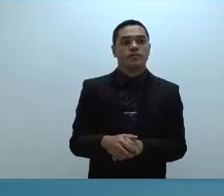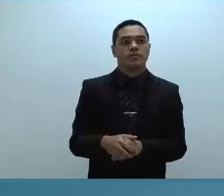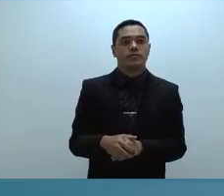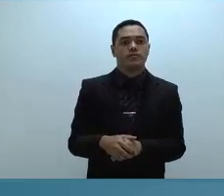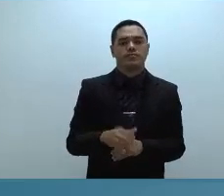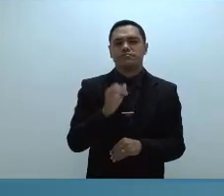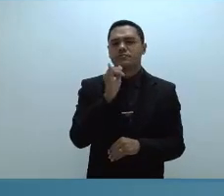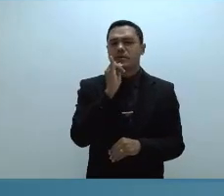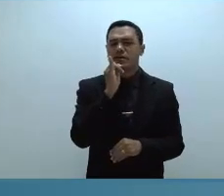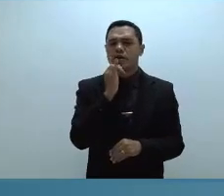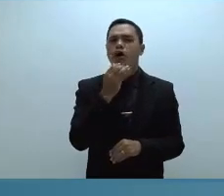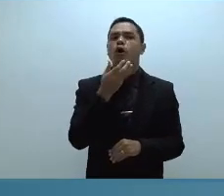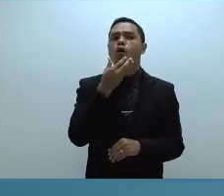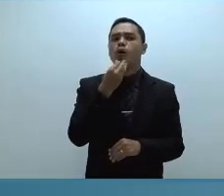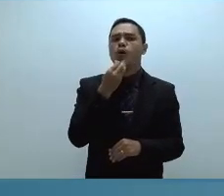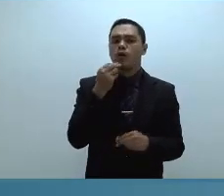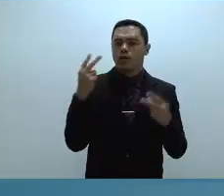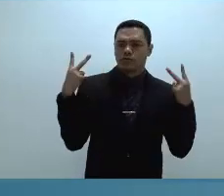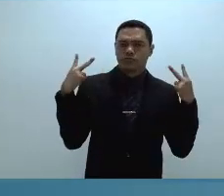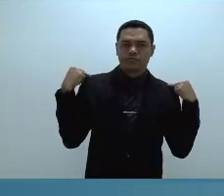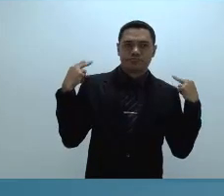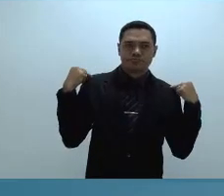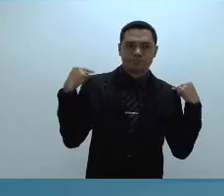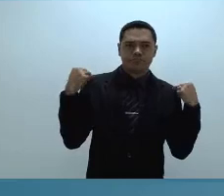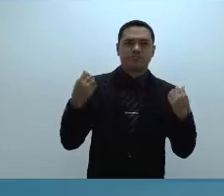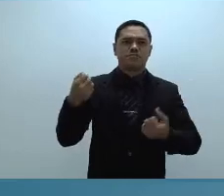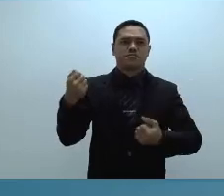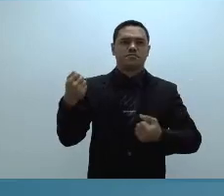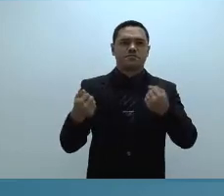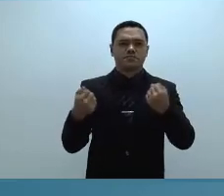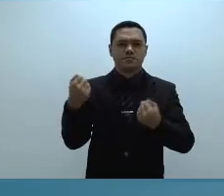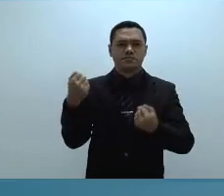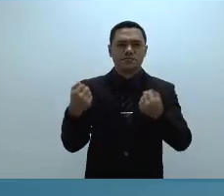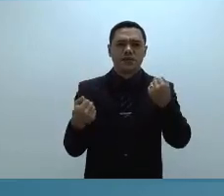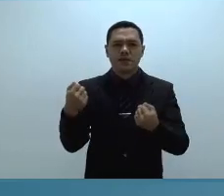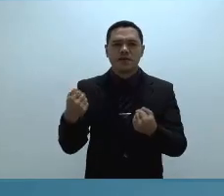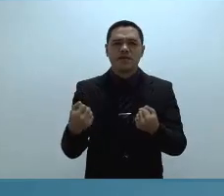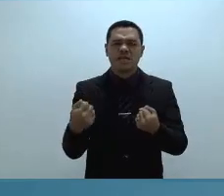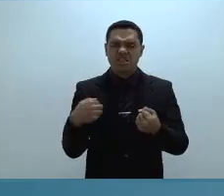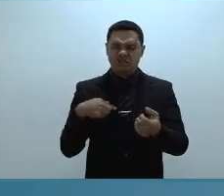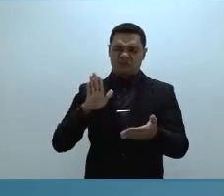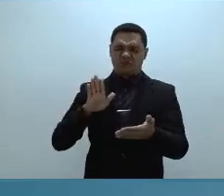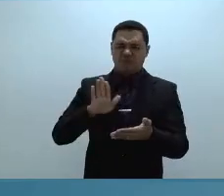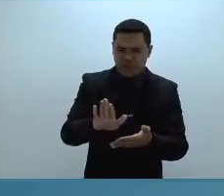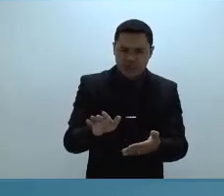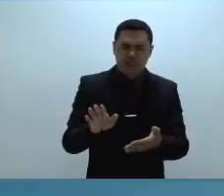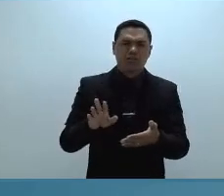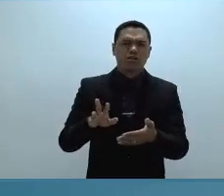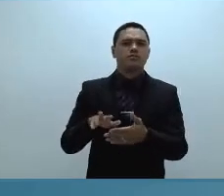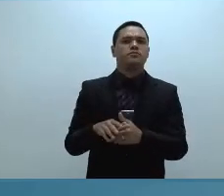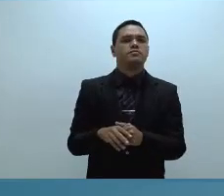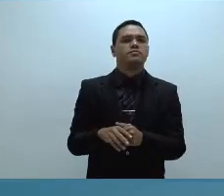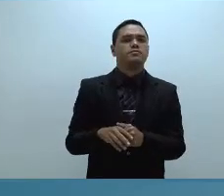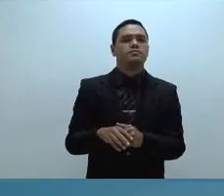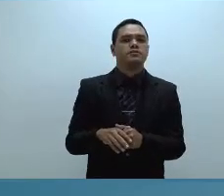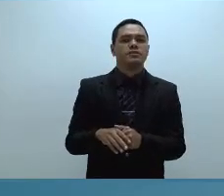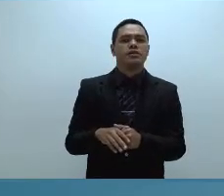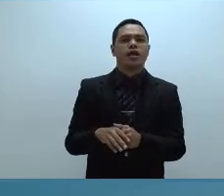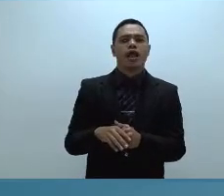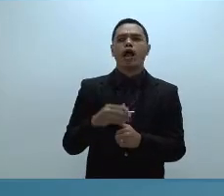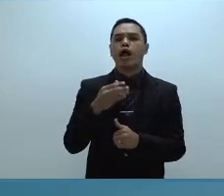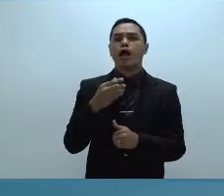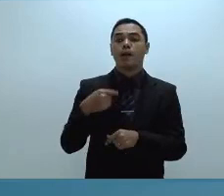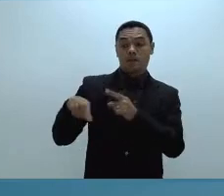o motorista, por exemplo, dá uma brecada abrupta e o passageiro quebra um